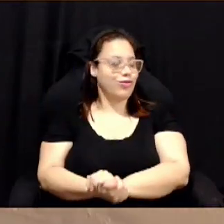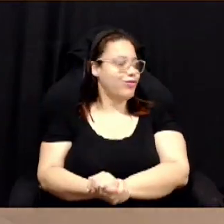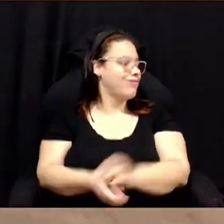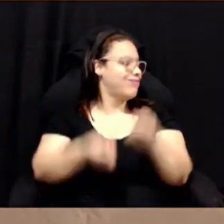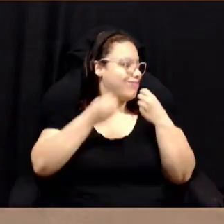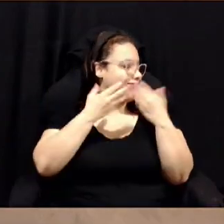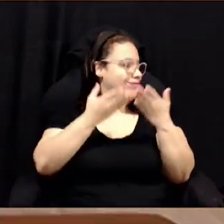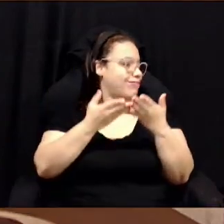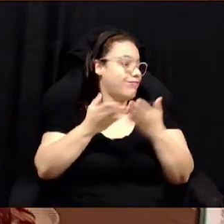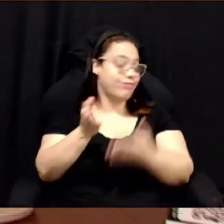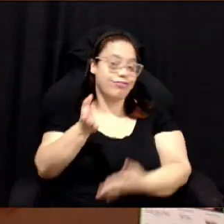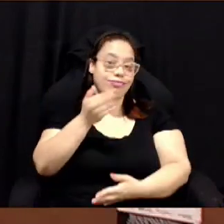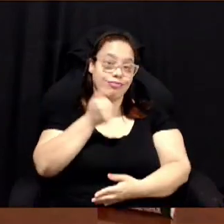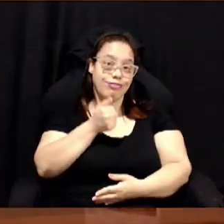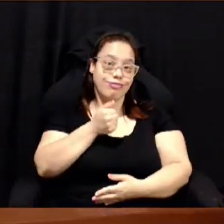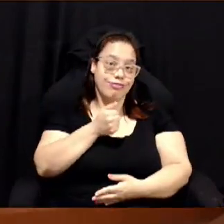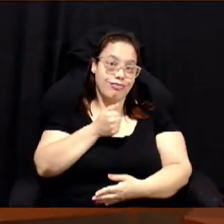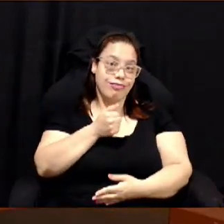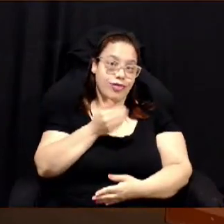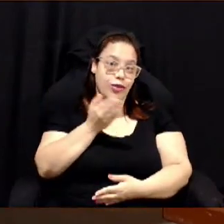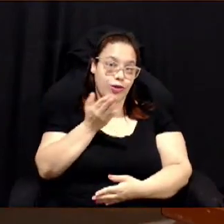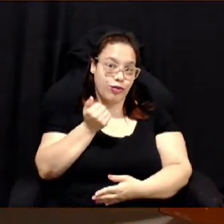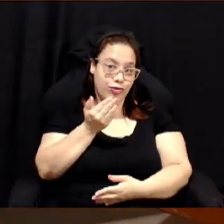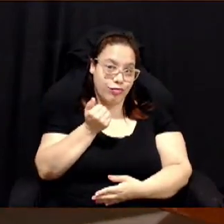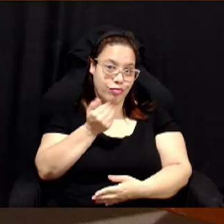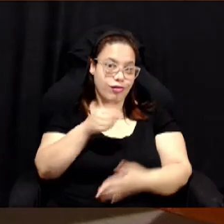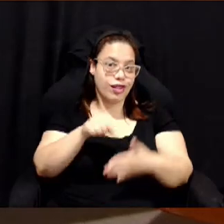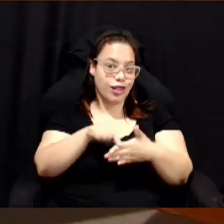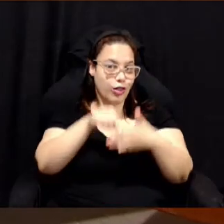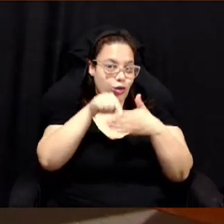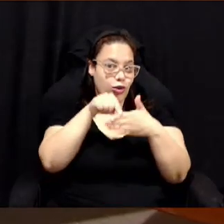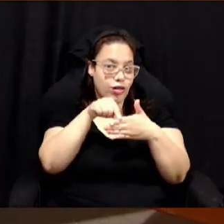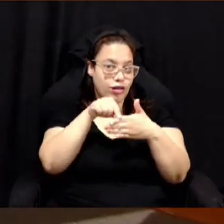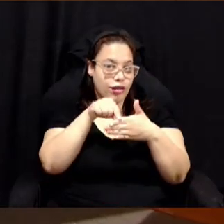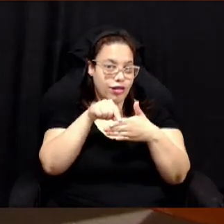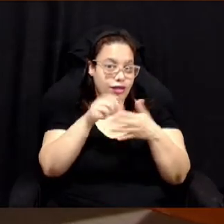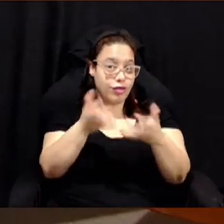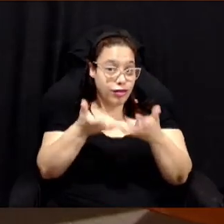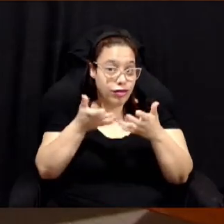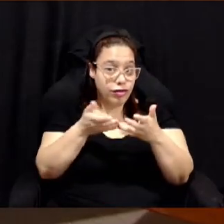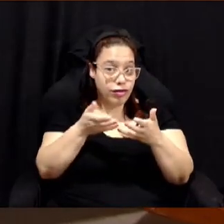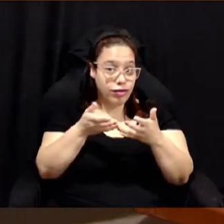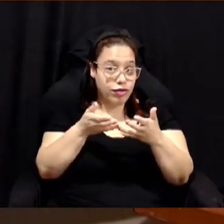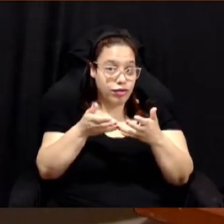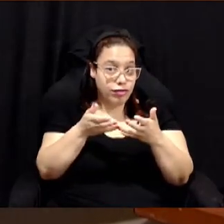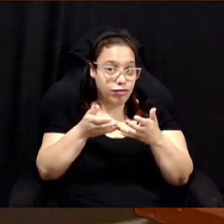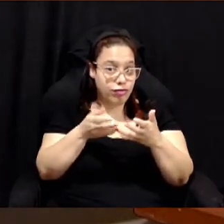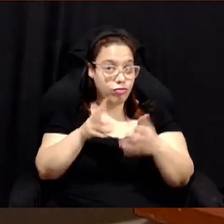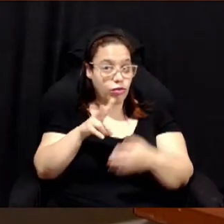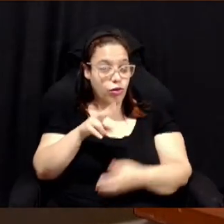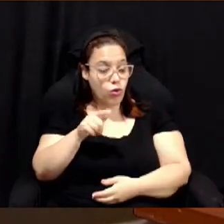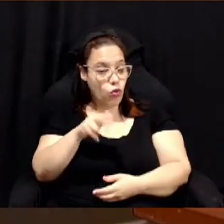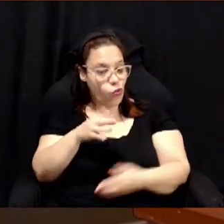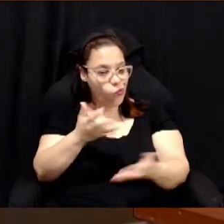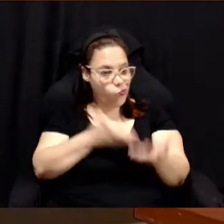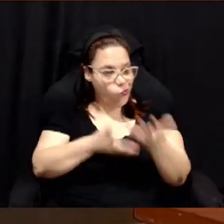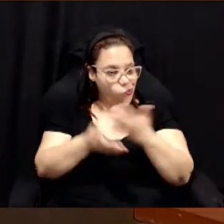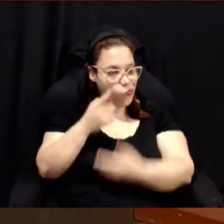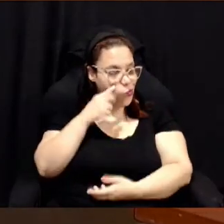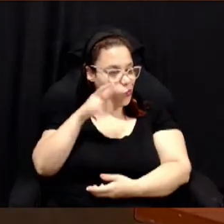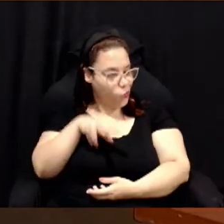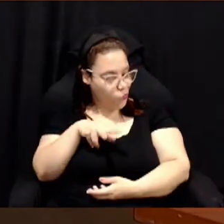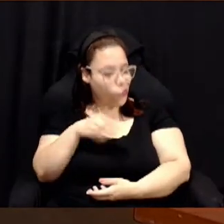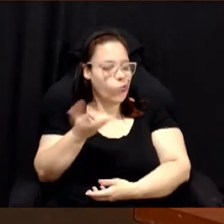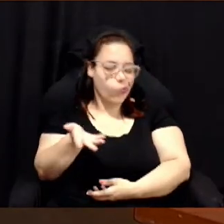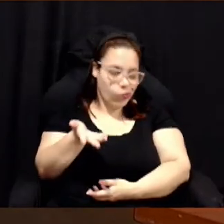nessa pegada, que eu como carne e quero provar um legumes com cara de legumes,